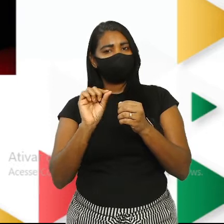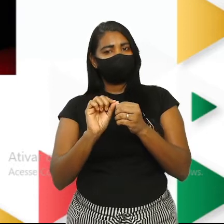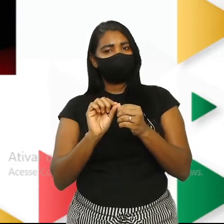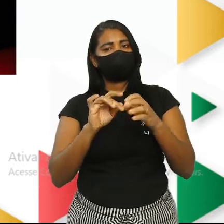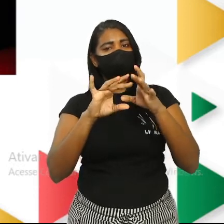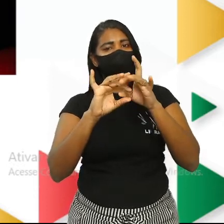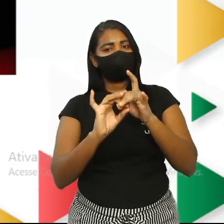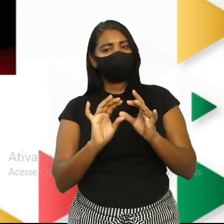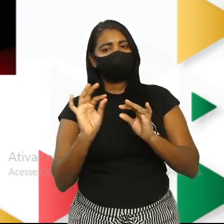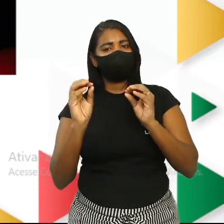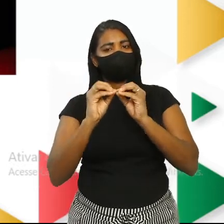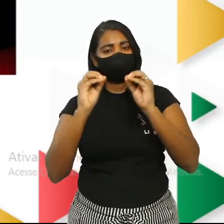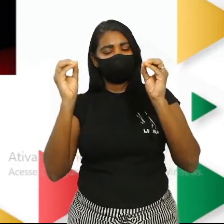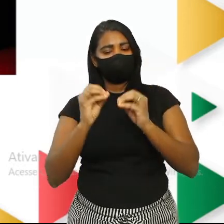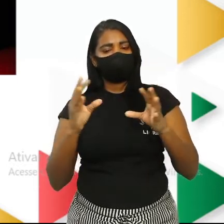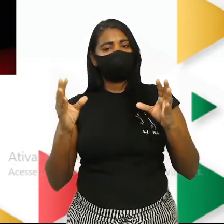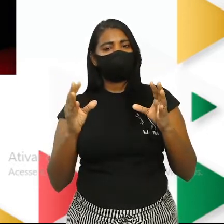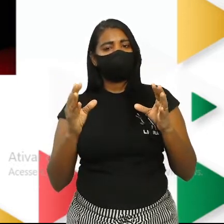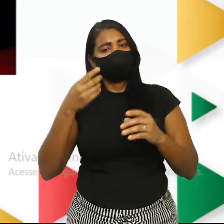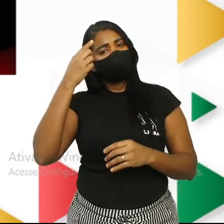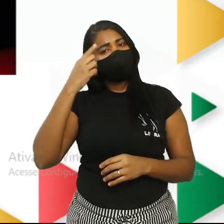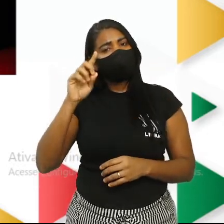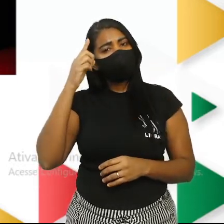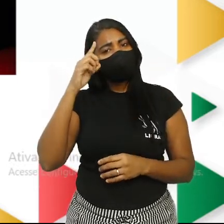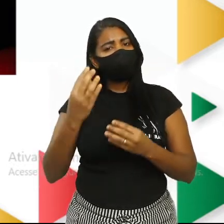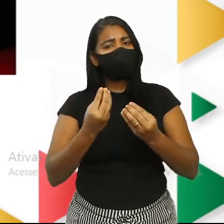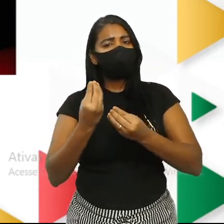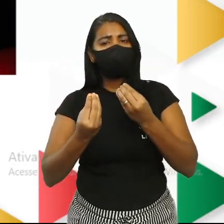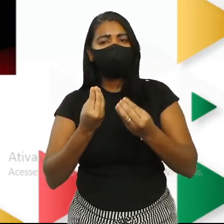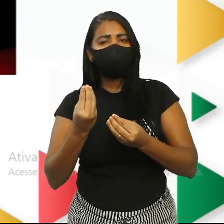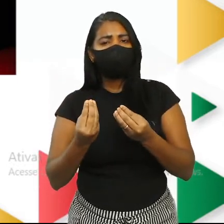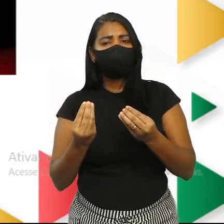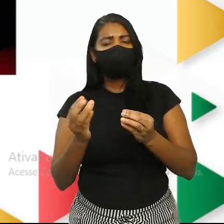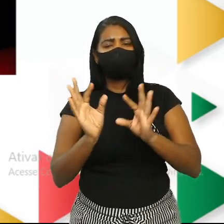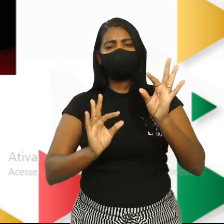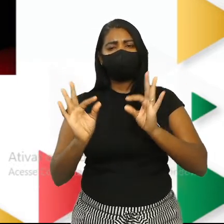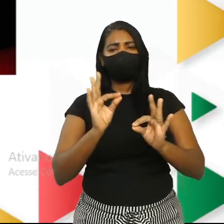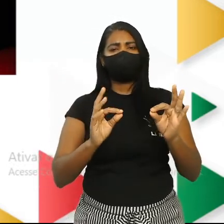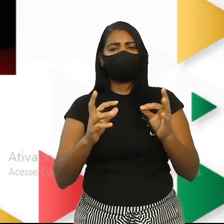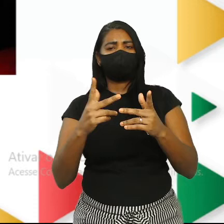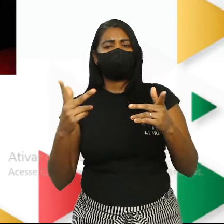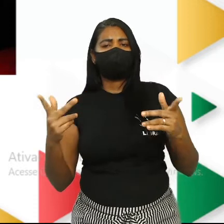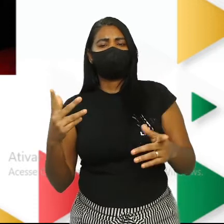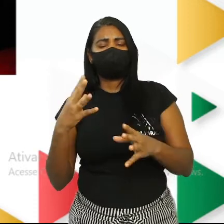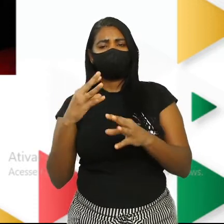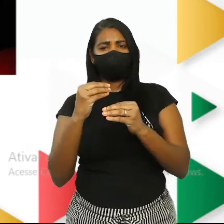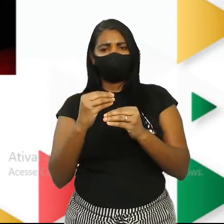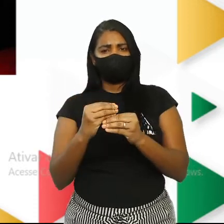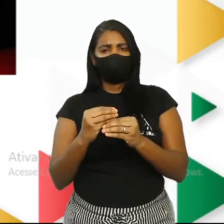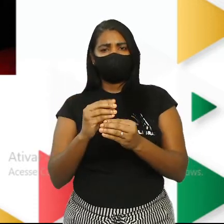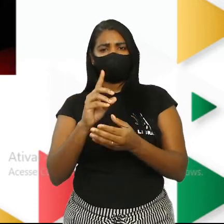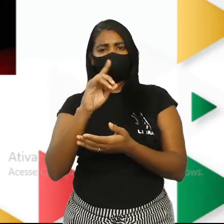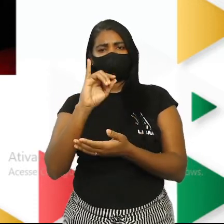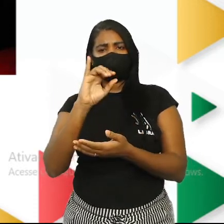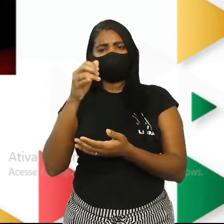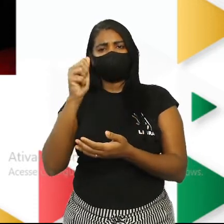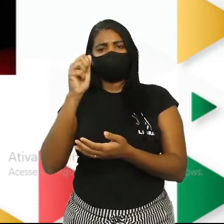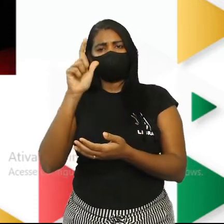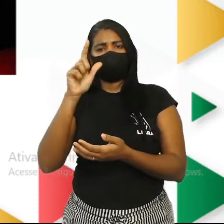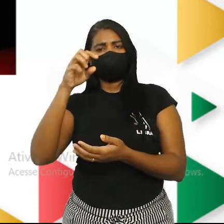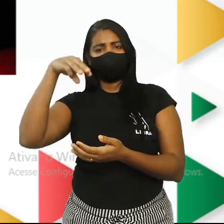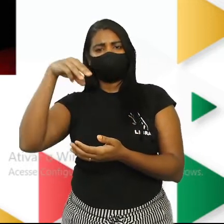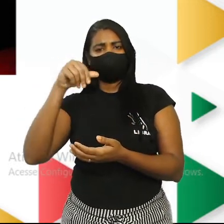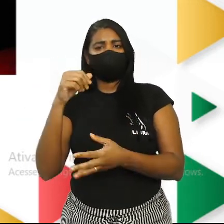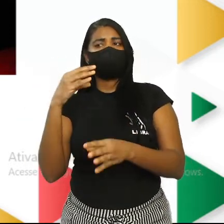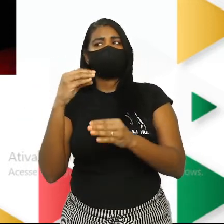elementos criarem forma dentro do dia a dia. Então, criar esses elementos. Esse artista é Djalma Freitas, ele é um artista que já